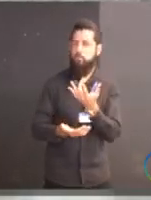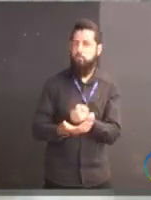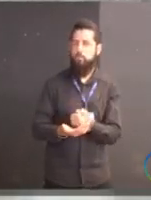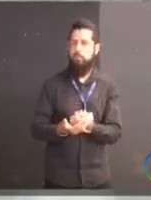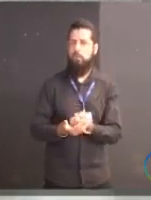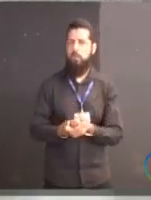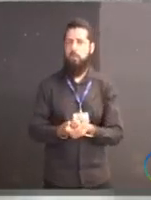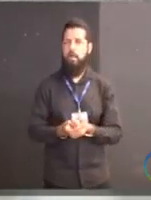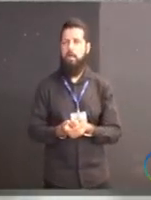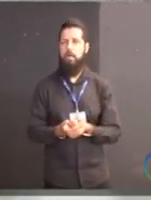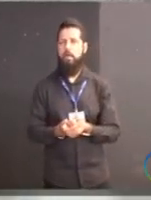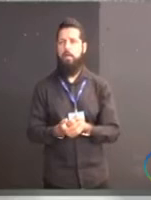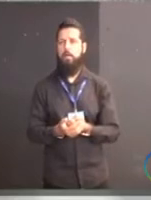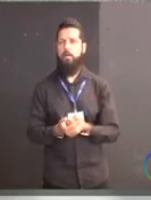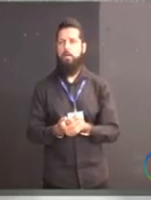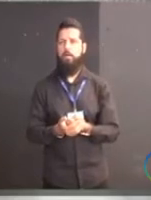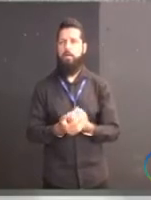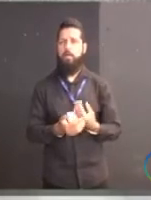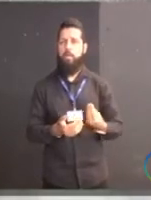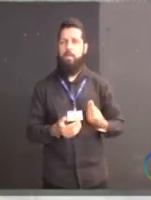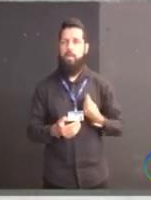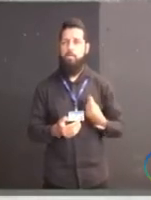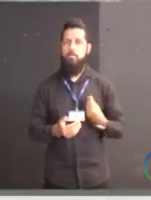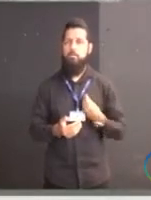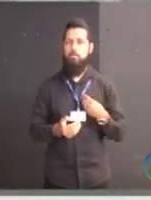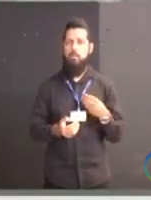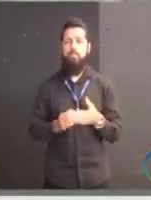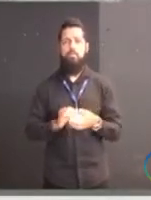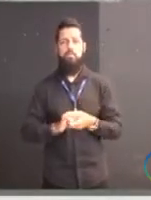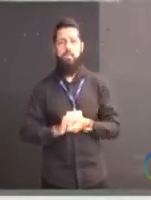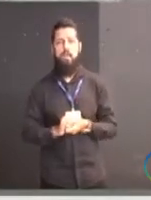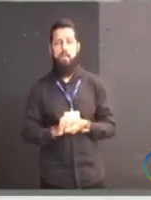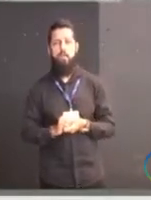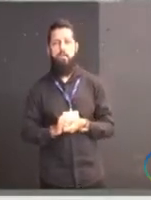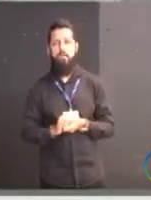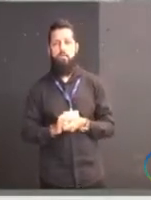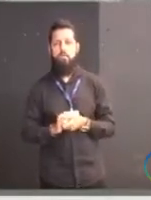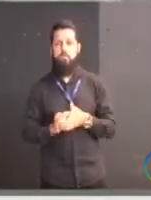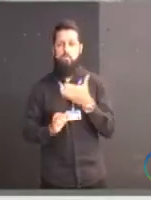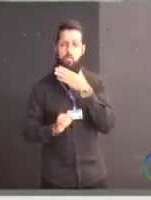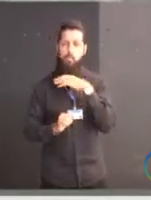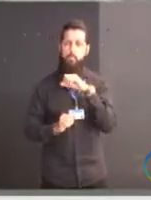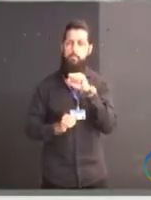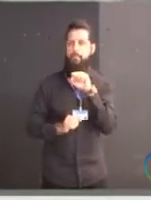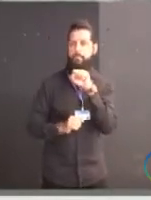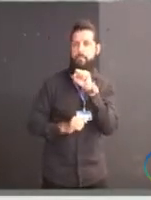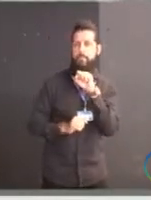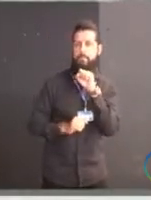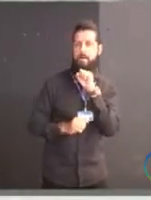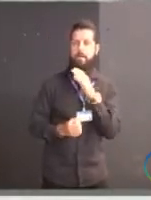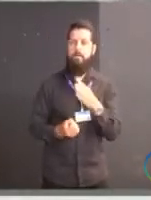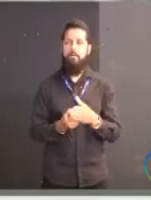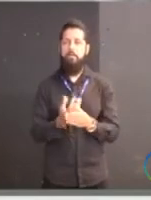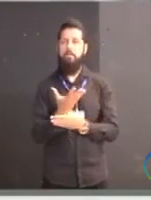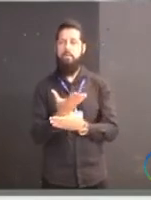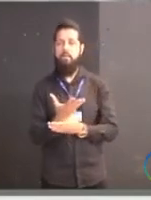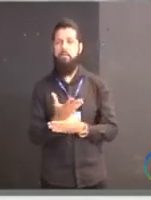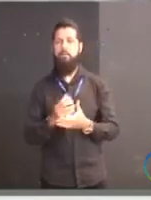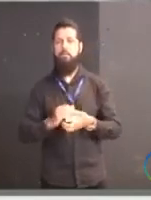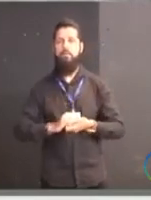Eu insisti e ele então desdobrou um painel à minha vista, mas do ponto de vista